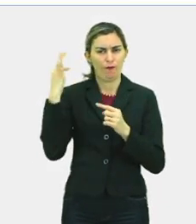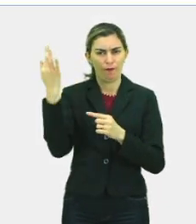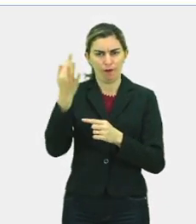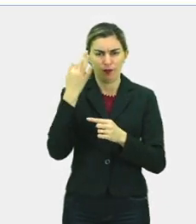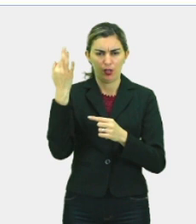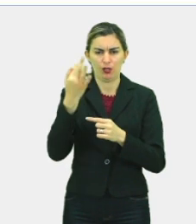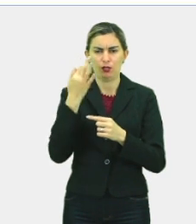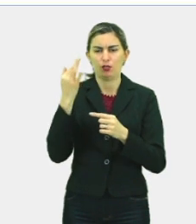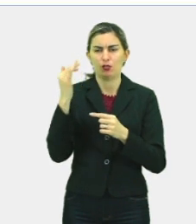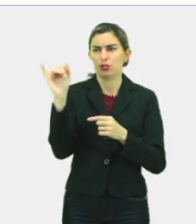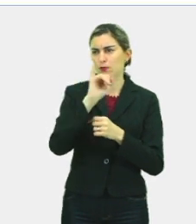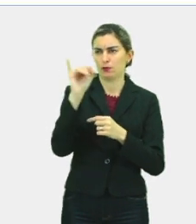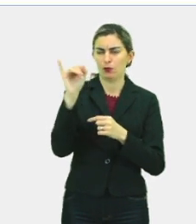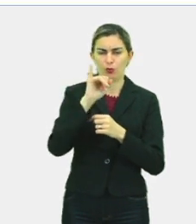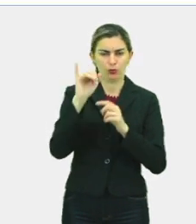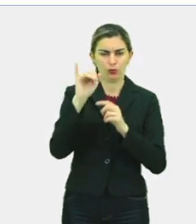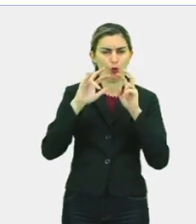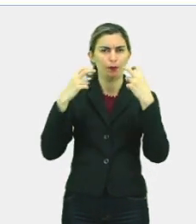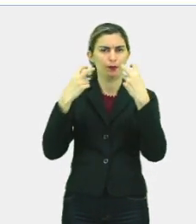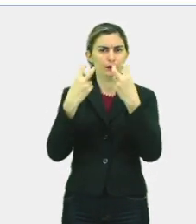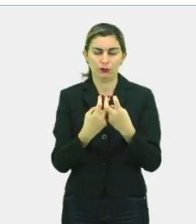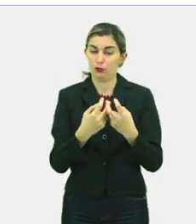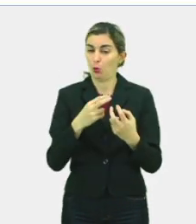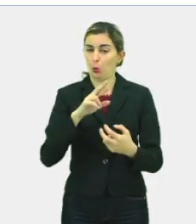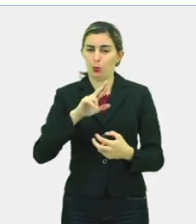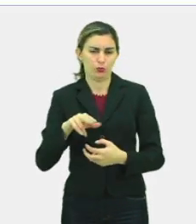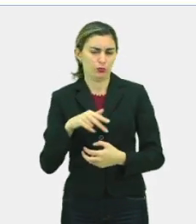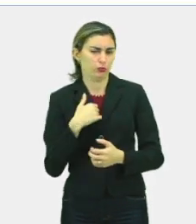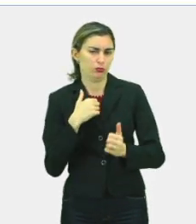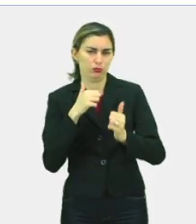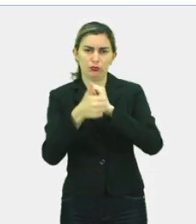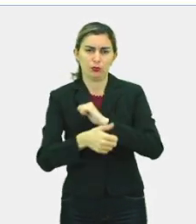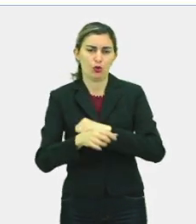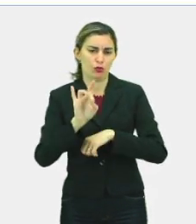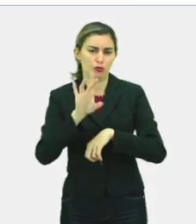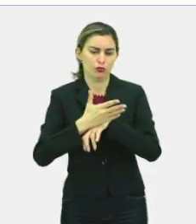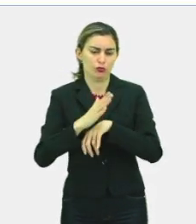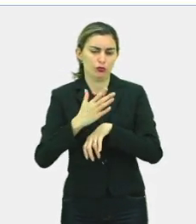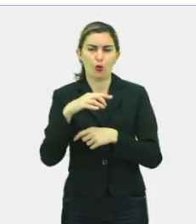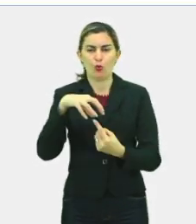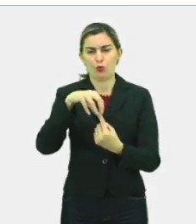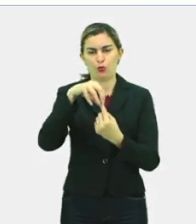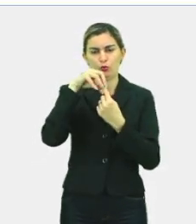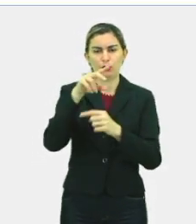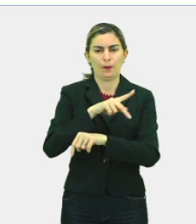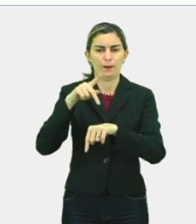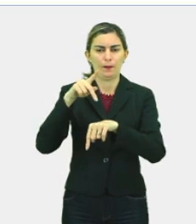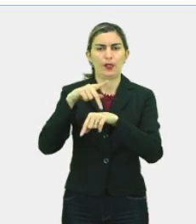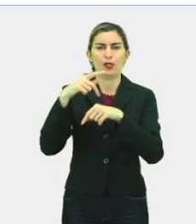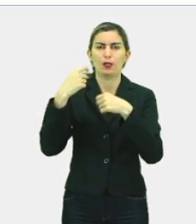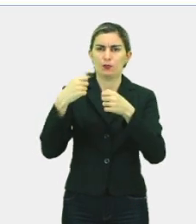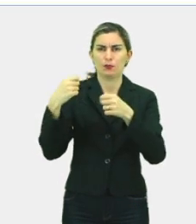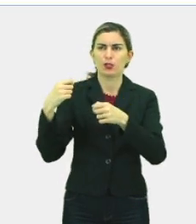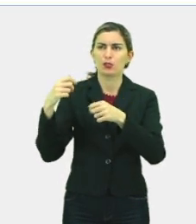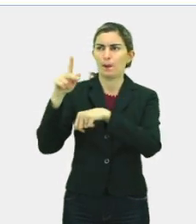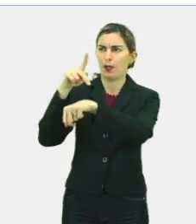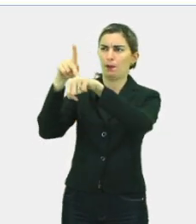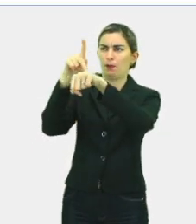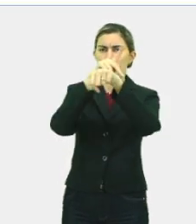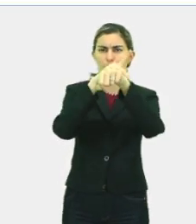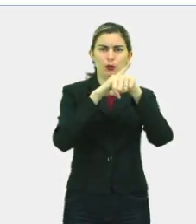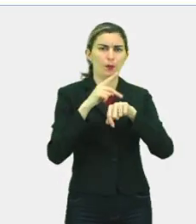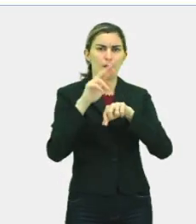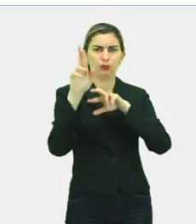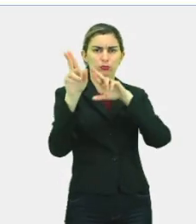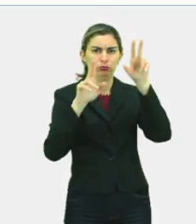federação esportiva internacional, ou seja, não adianta o esporte ser praticado apenas em um único país, ele precisa estar sendo